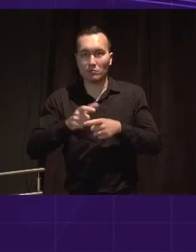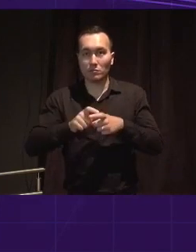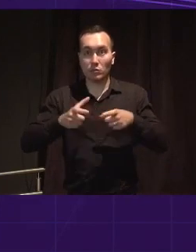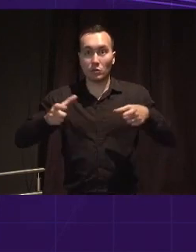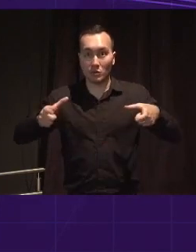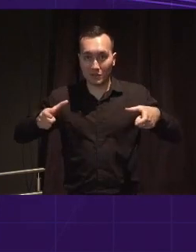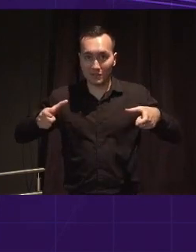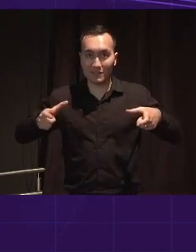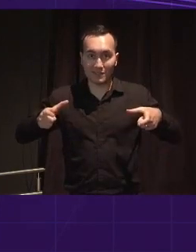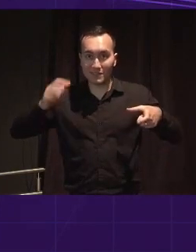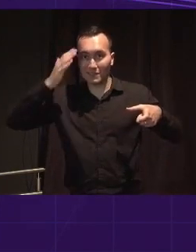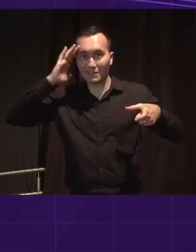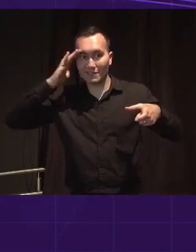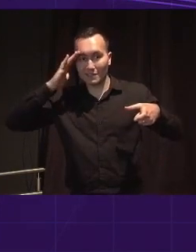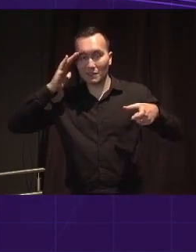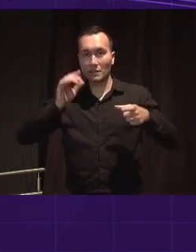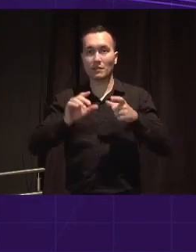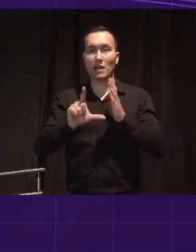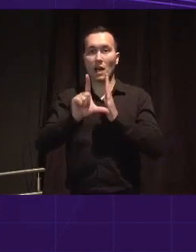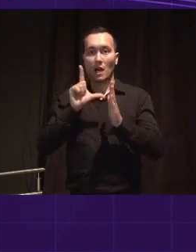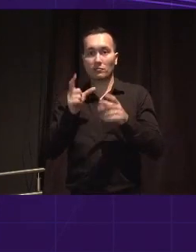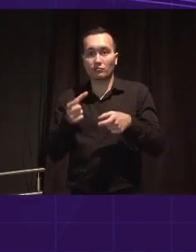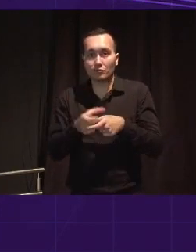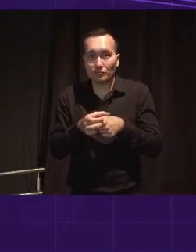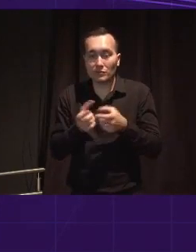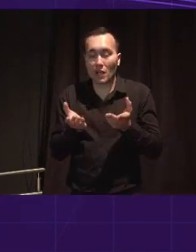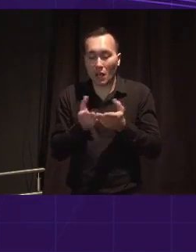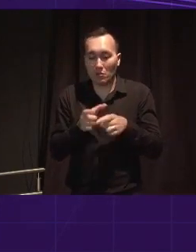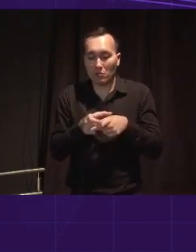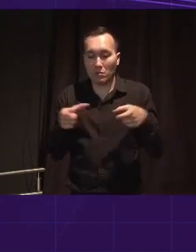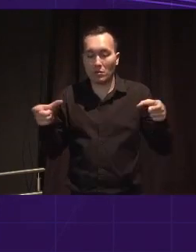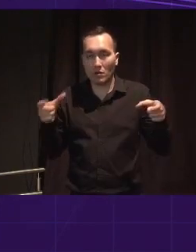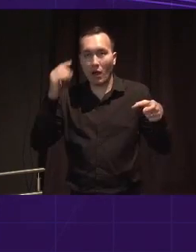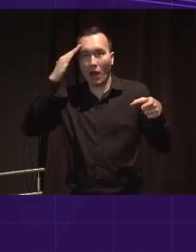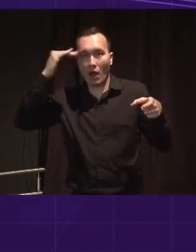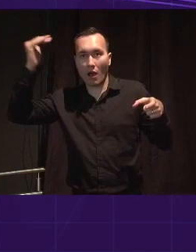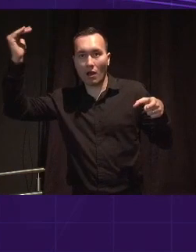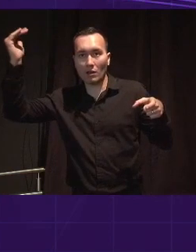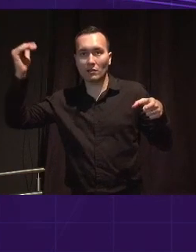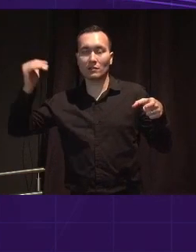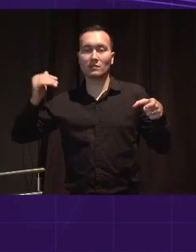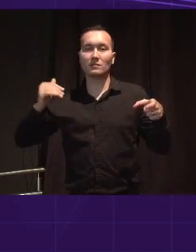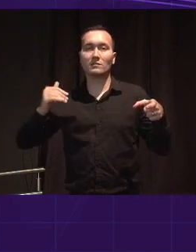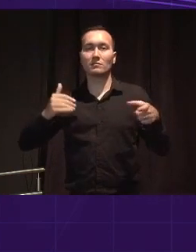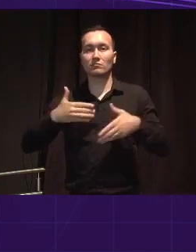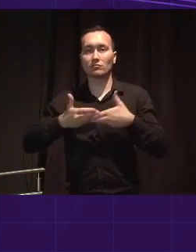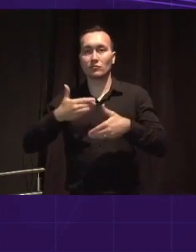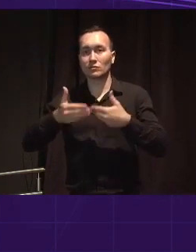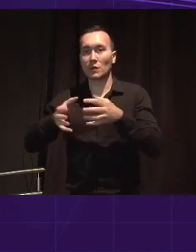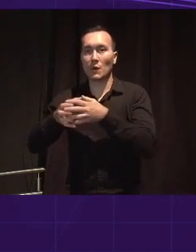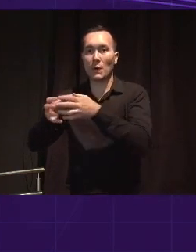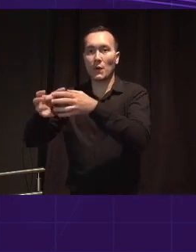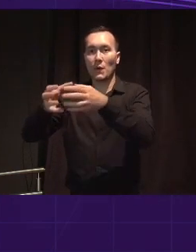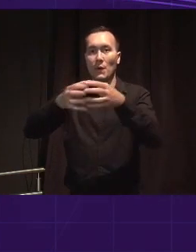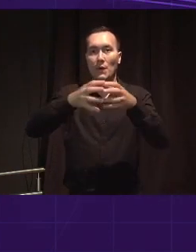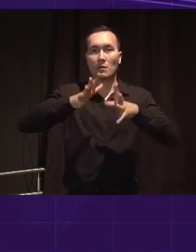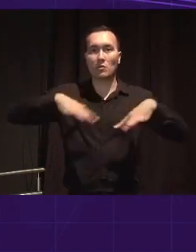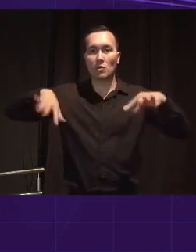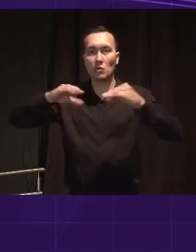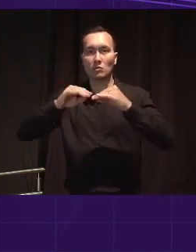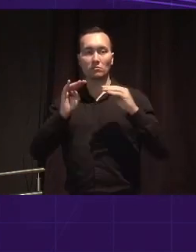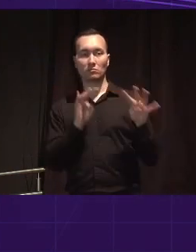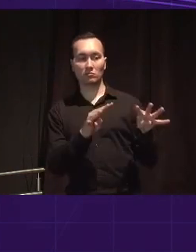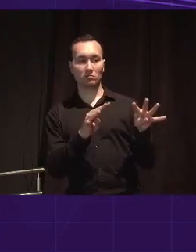Coach faz começou a se tornar cada vez mais relevante e explodindo dentro dos times, à medida que a empresa também é crescendo,